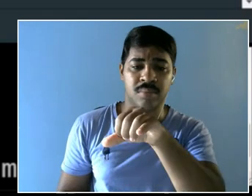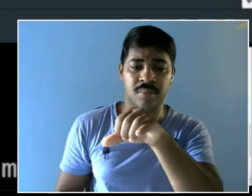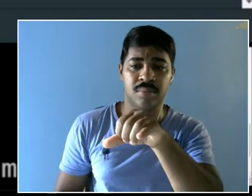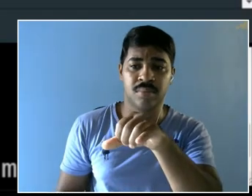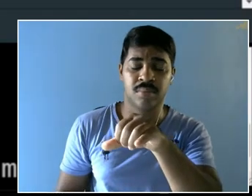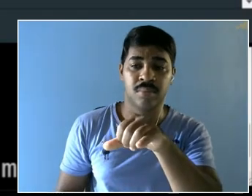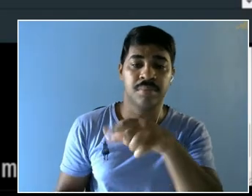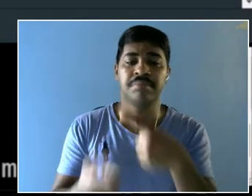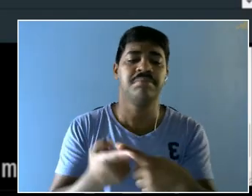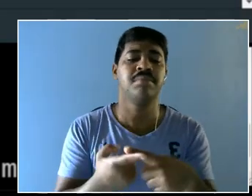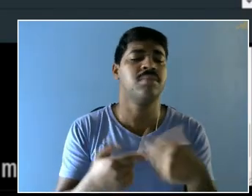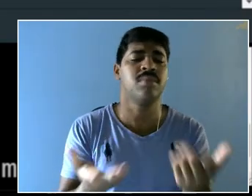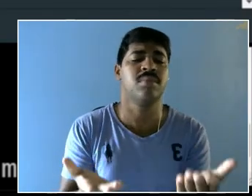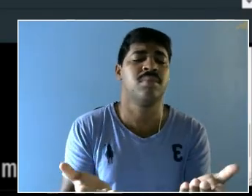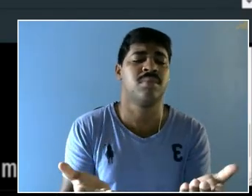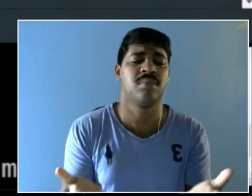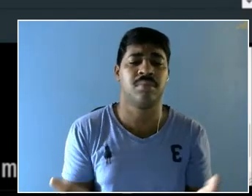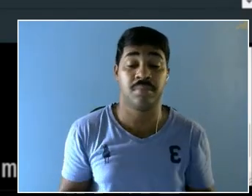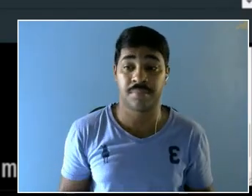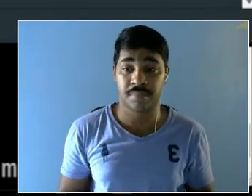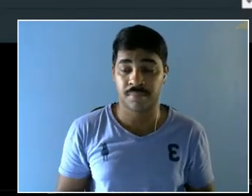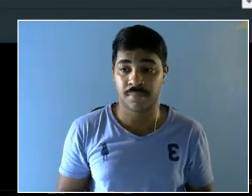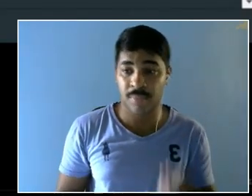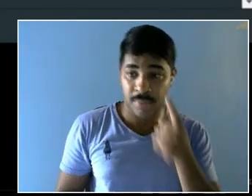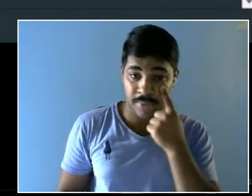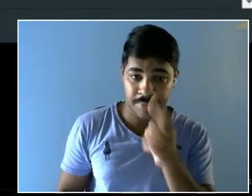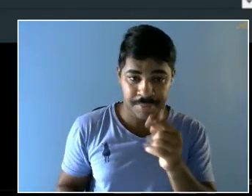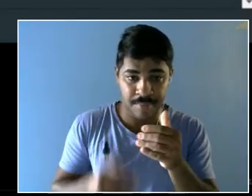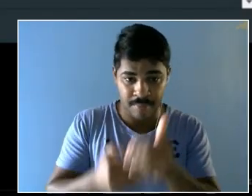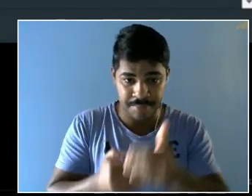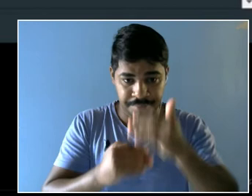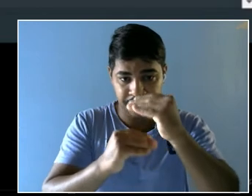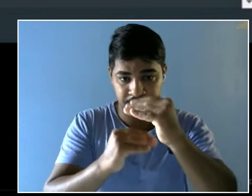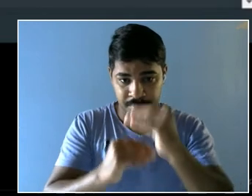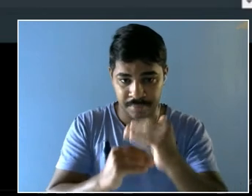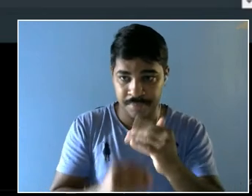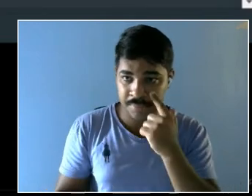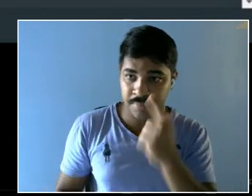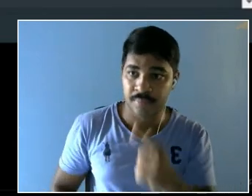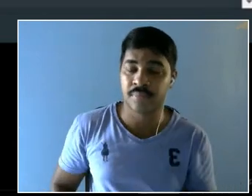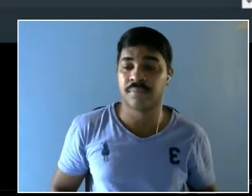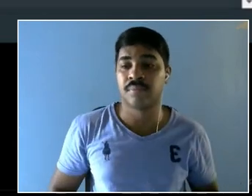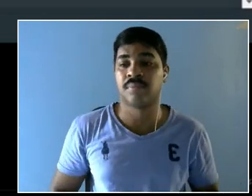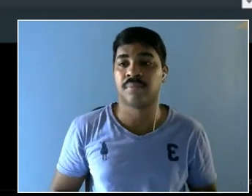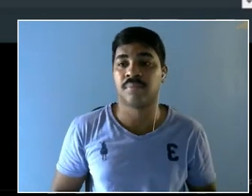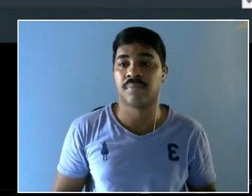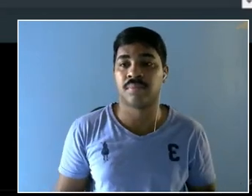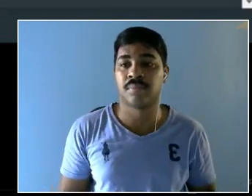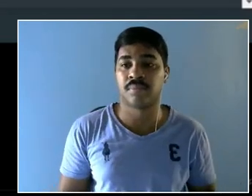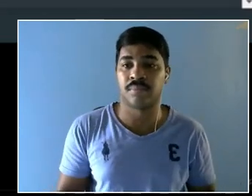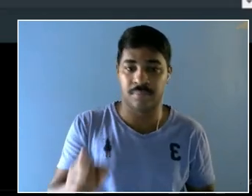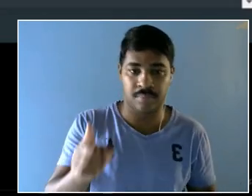passo a passo então. Olha só, se eu executar aqui passo a passo, ele começa no nada, lá em cima. Aí ele vem